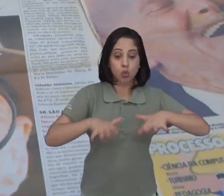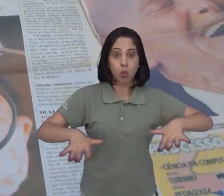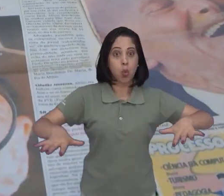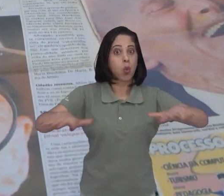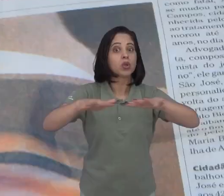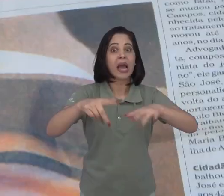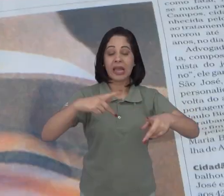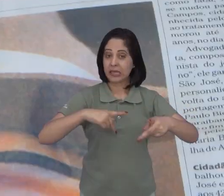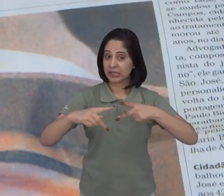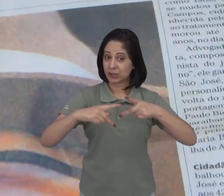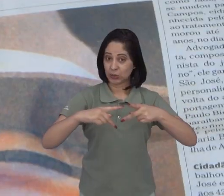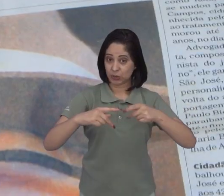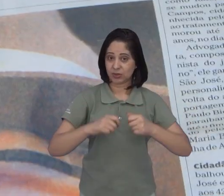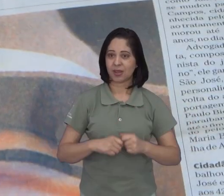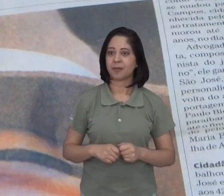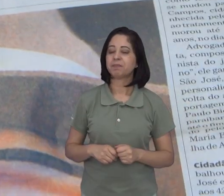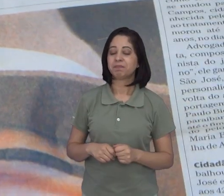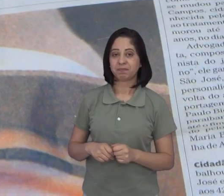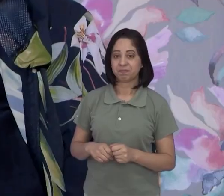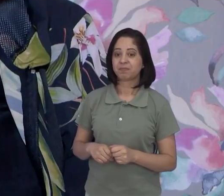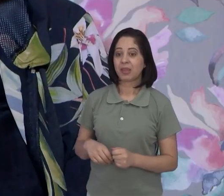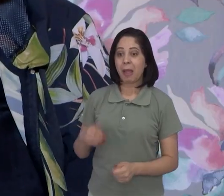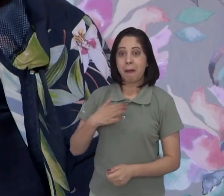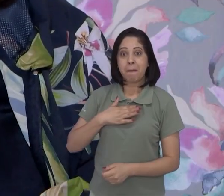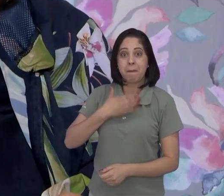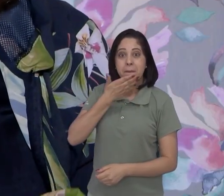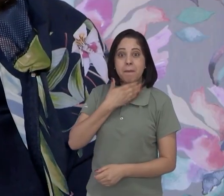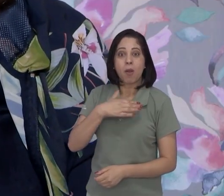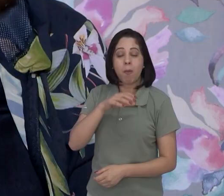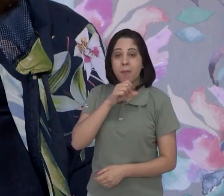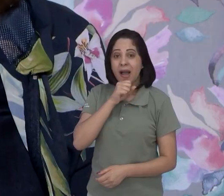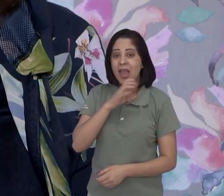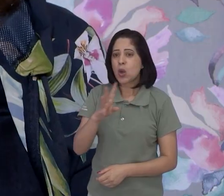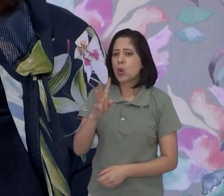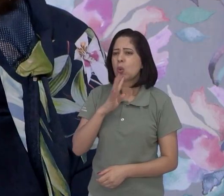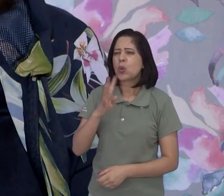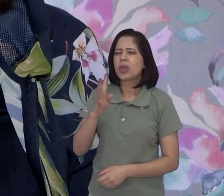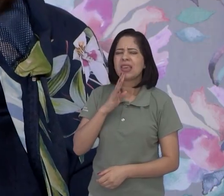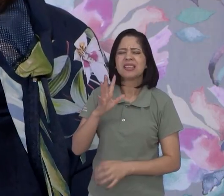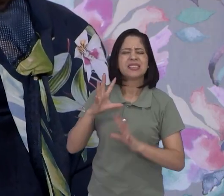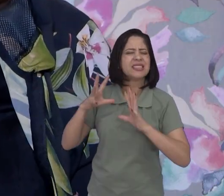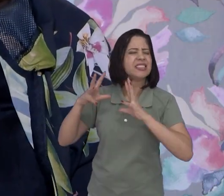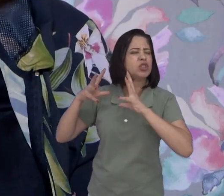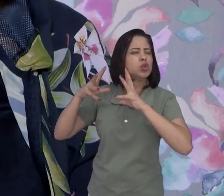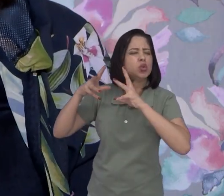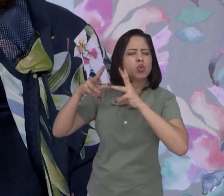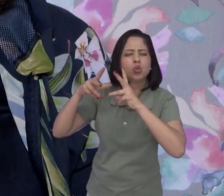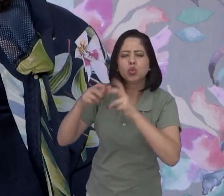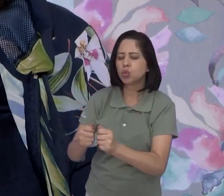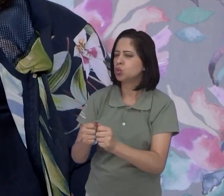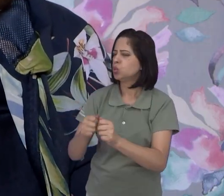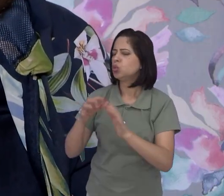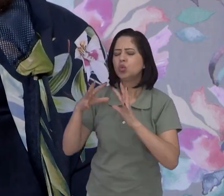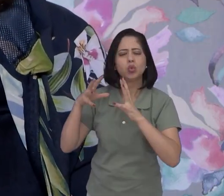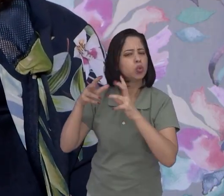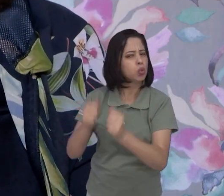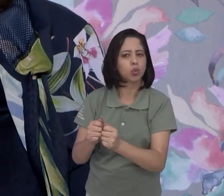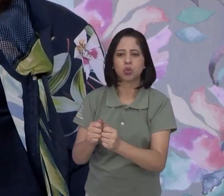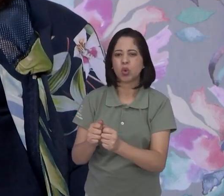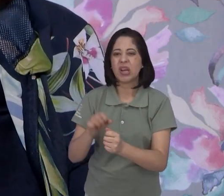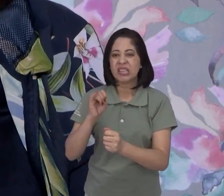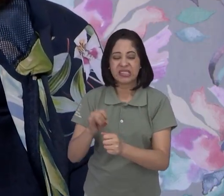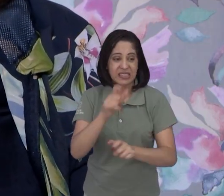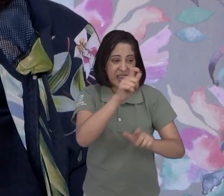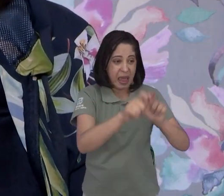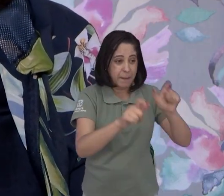ficou conhecido como Senhor São José. Ele era uma verdadeira enciclopédia viva da cidade. Não havia o que se quisesse